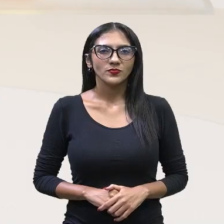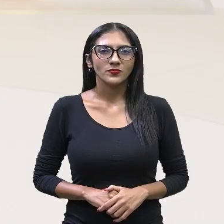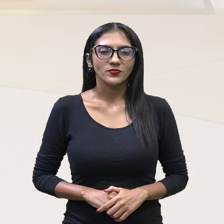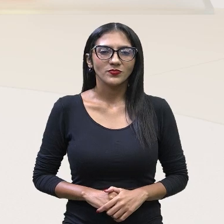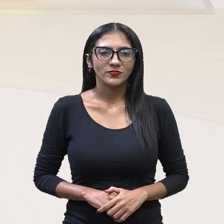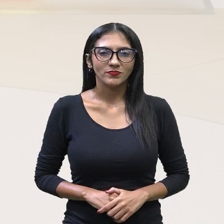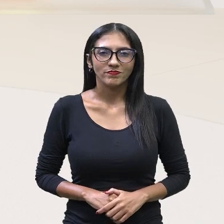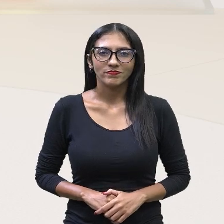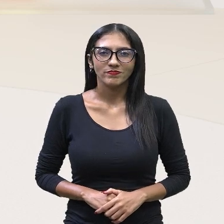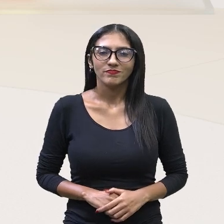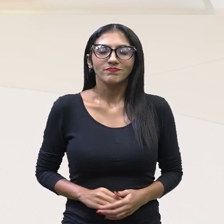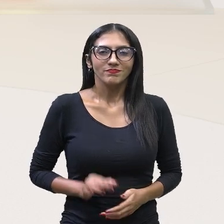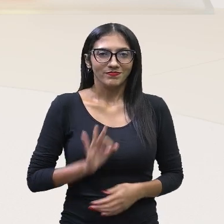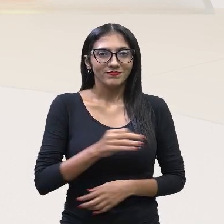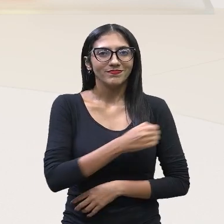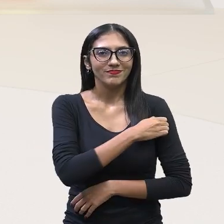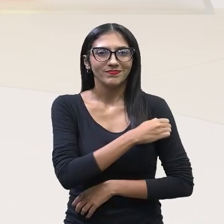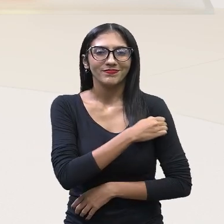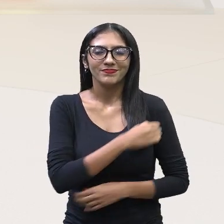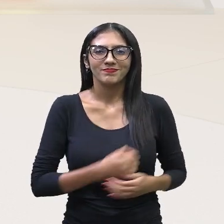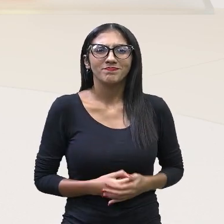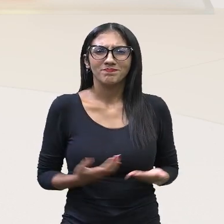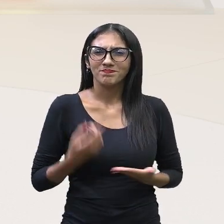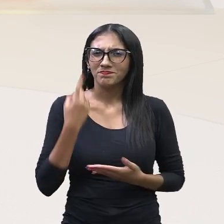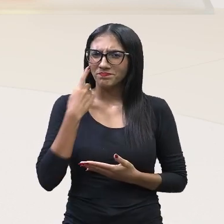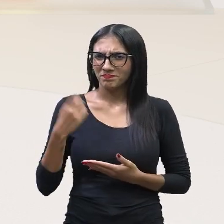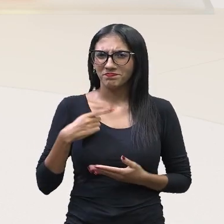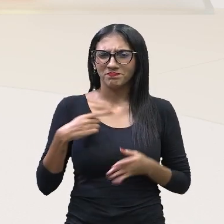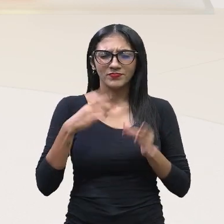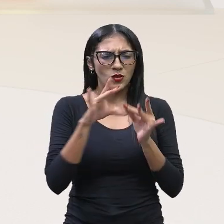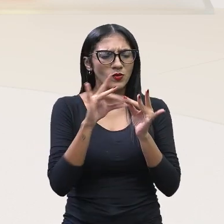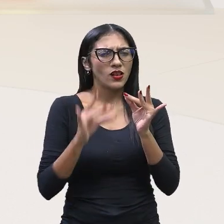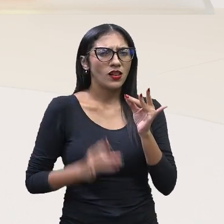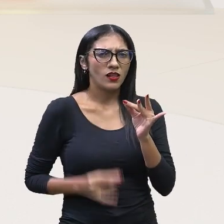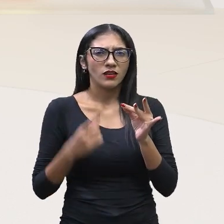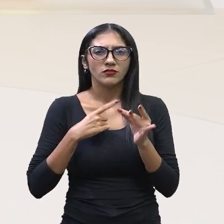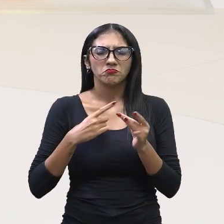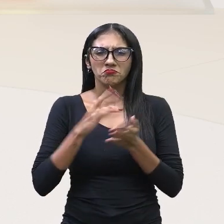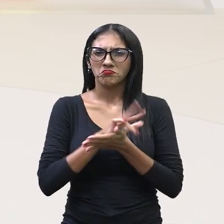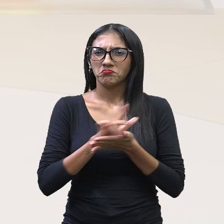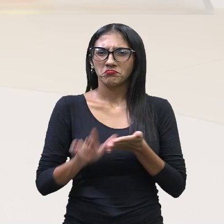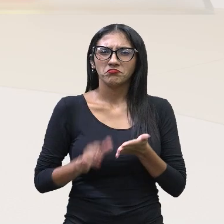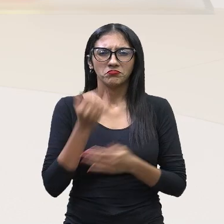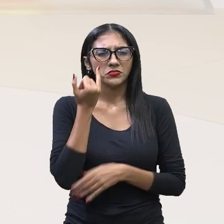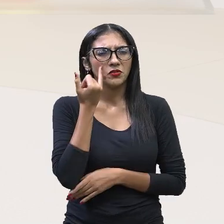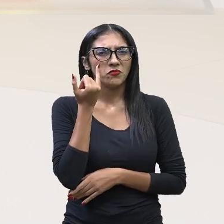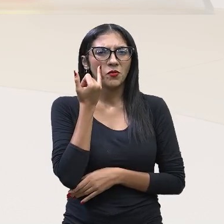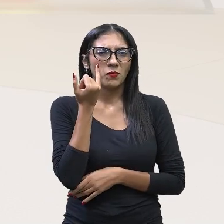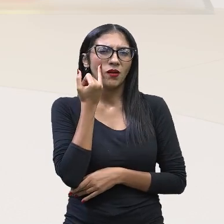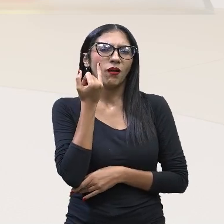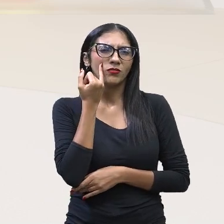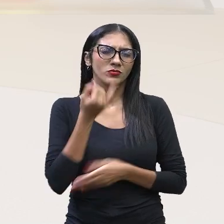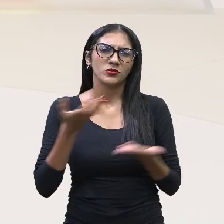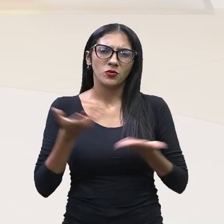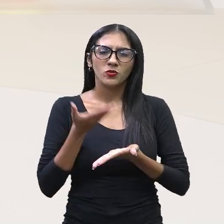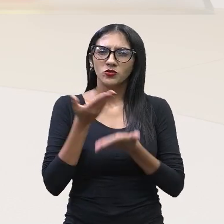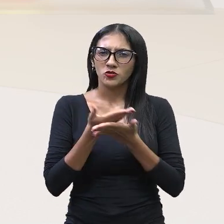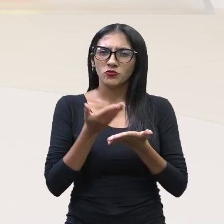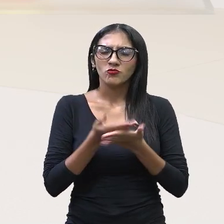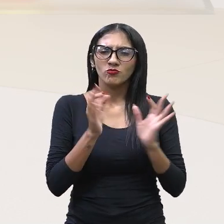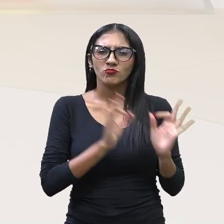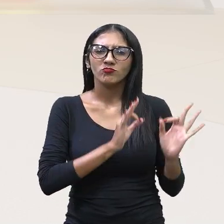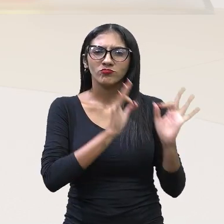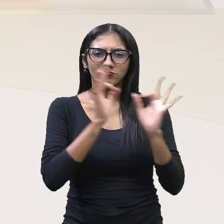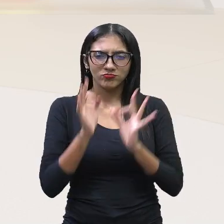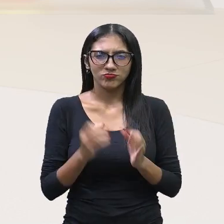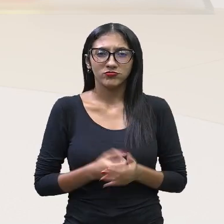É isso aí, pessoal! Só nesse detalhamento já vemos que temos muitas informações para a aula de hoje, para